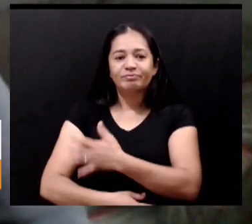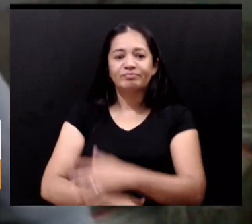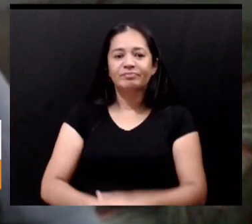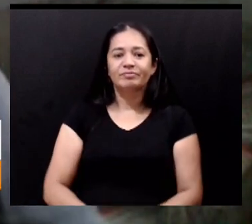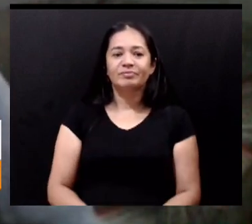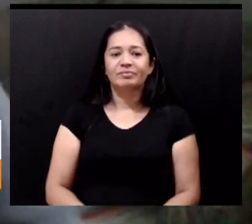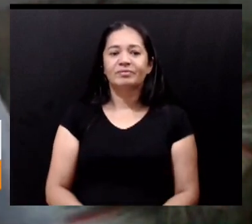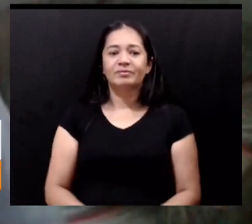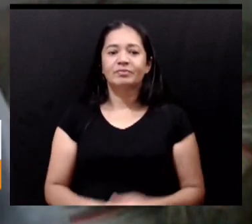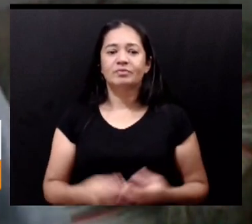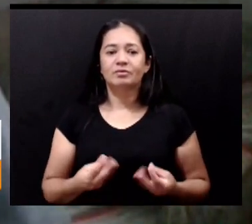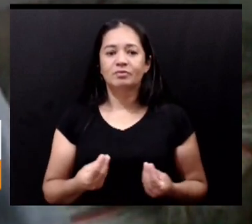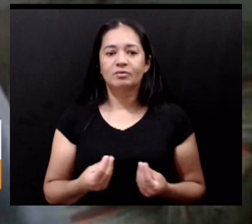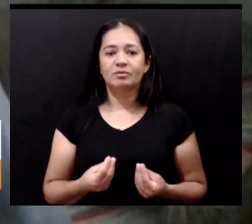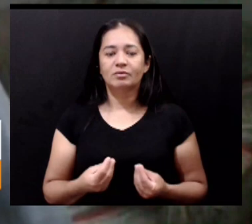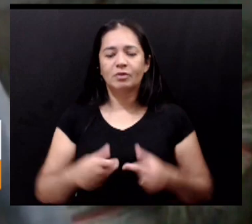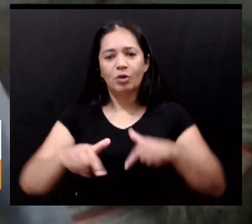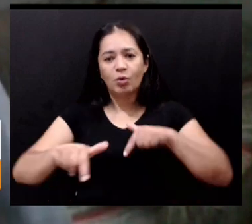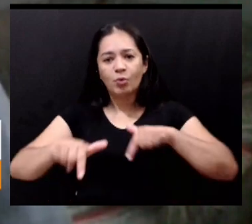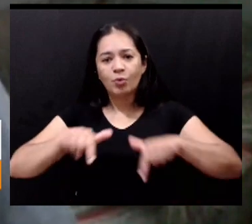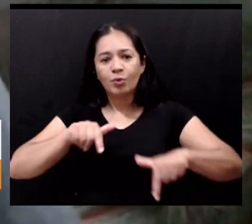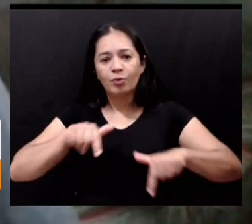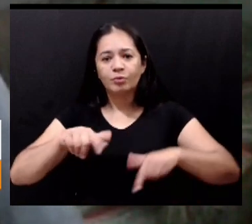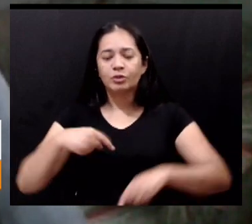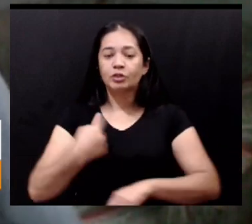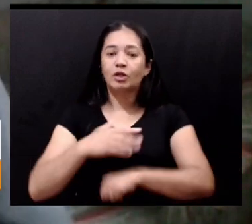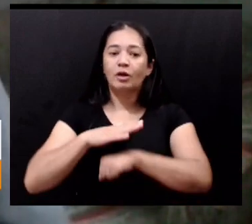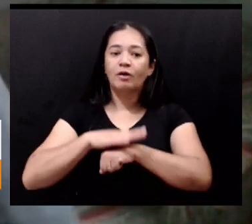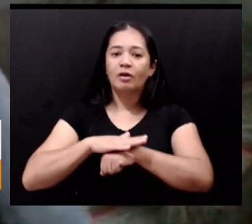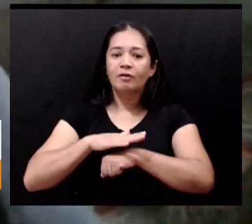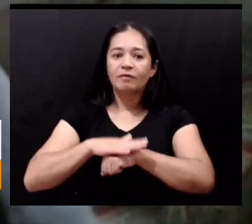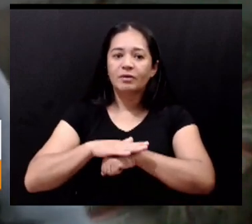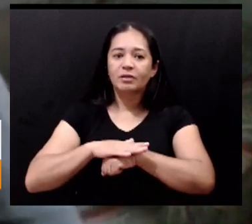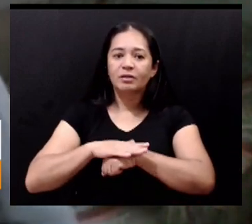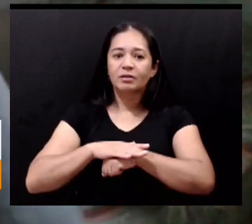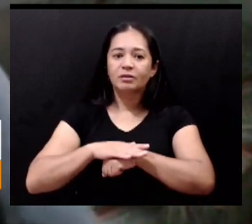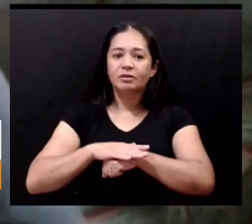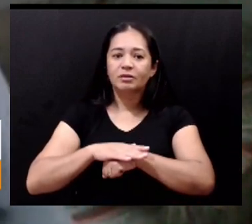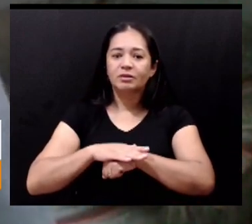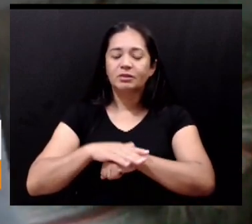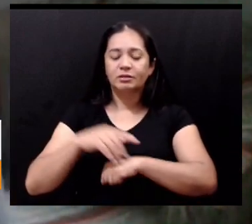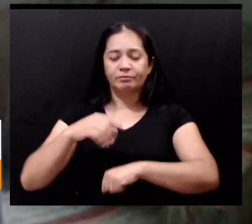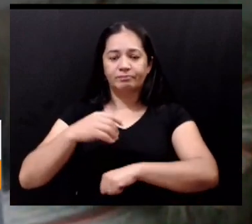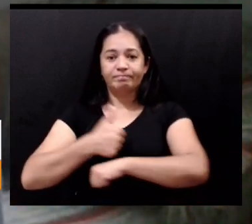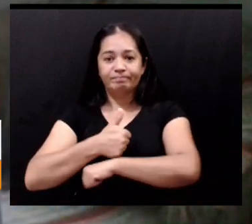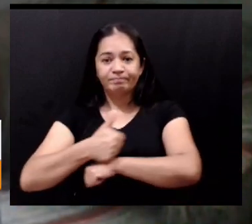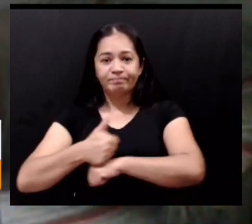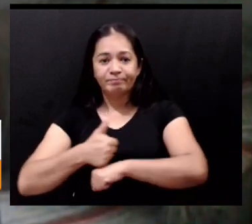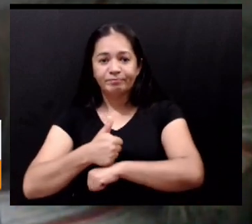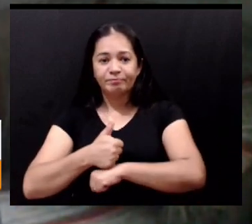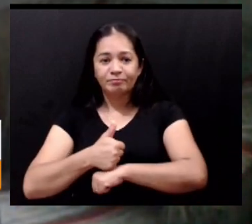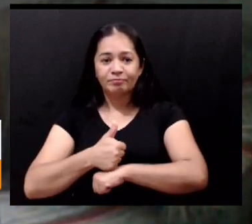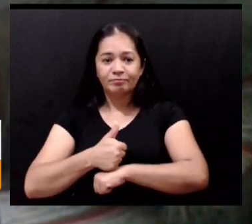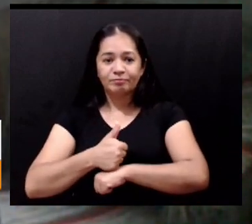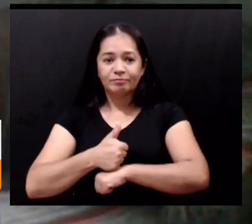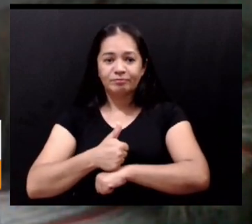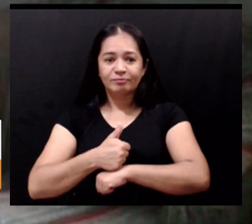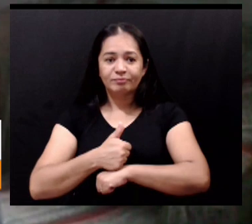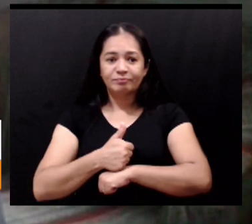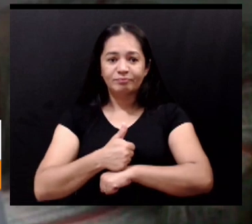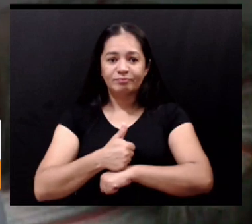E o trabalho que fazemos, enquanto profissionais, trabalham com pessoas em situação de